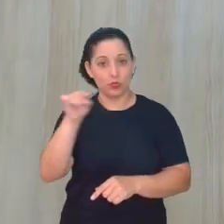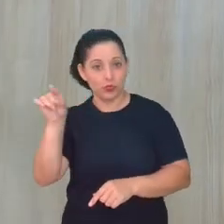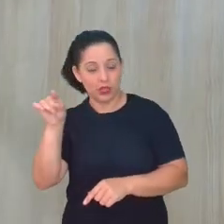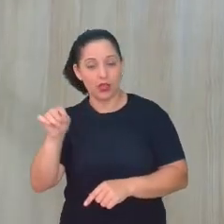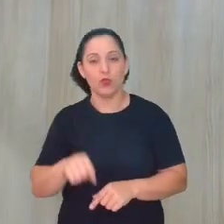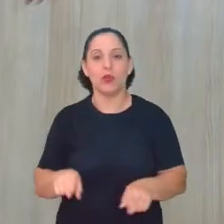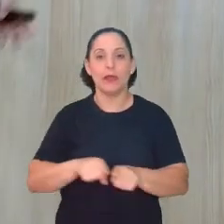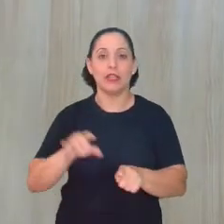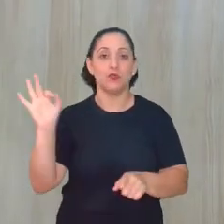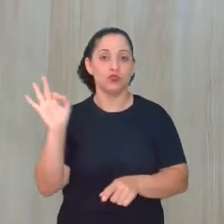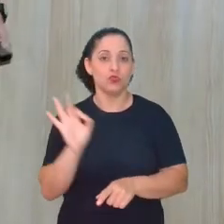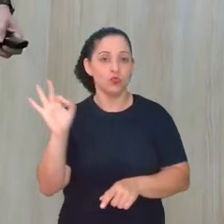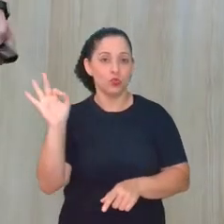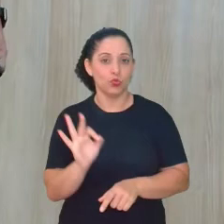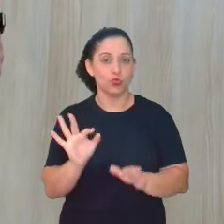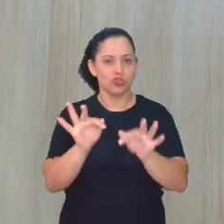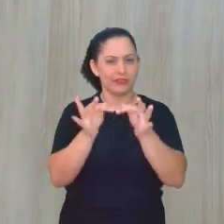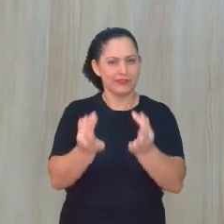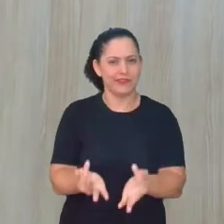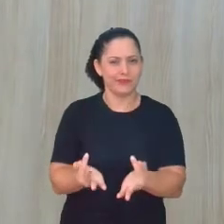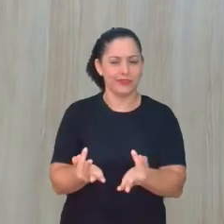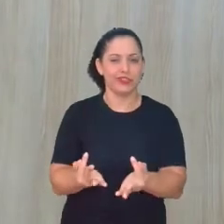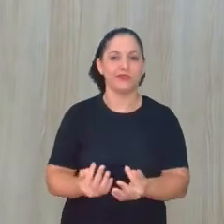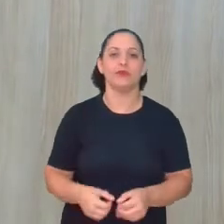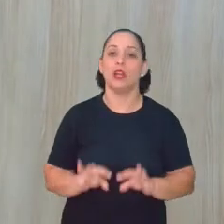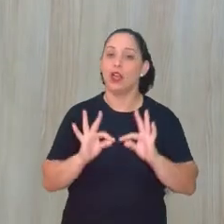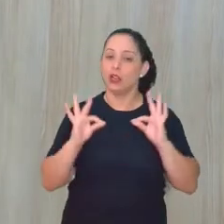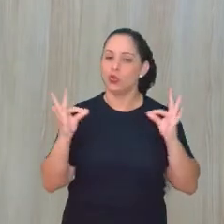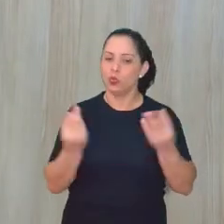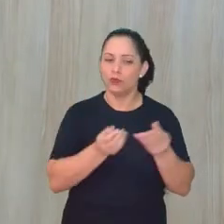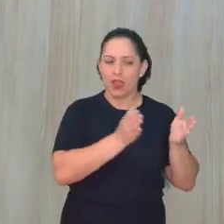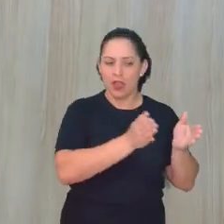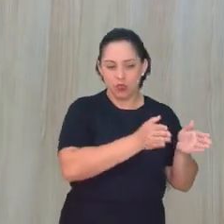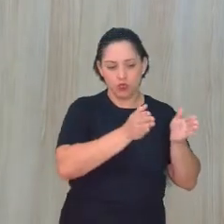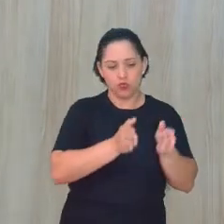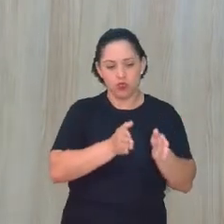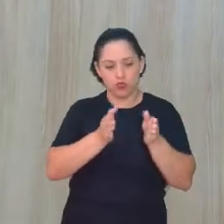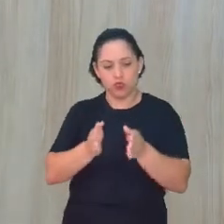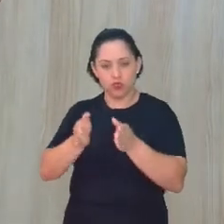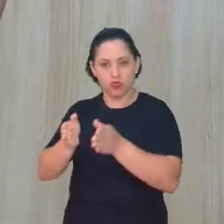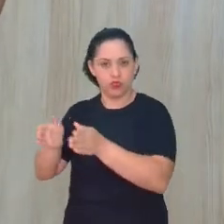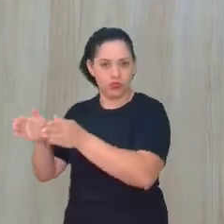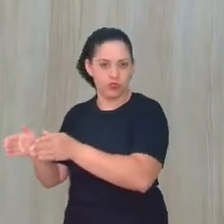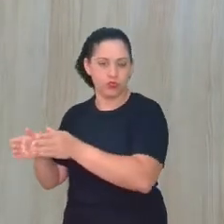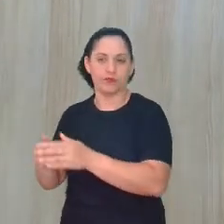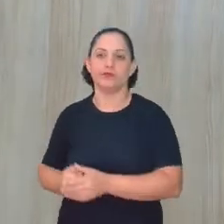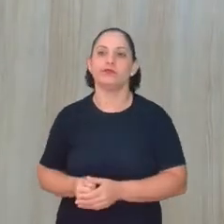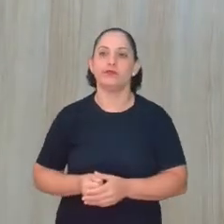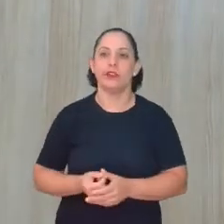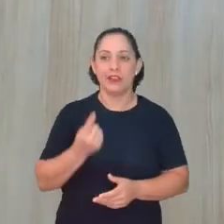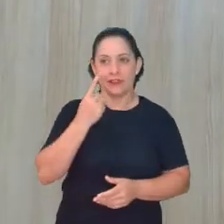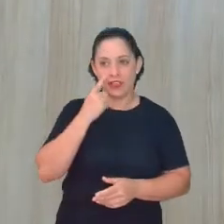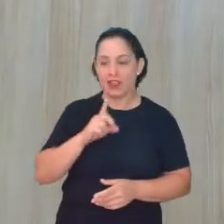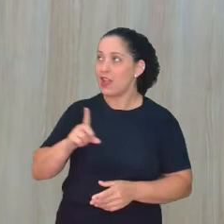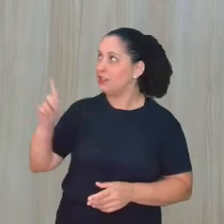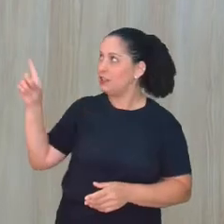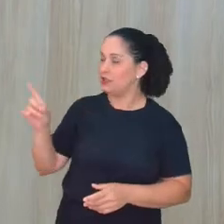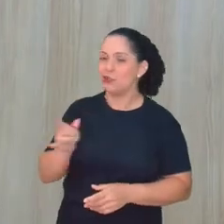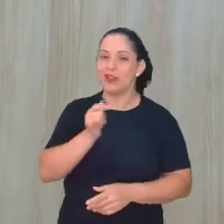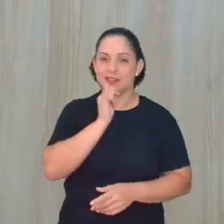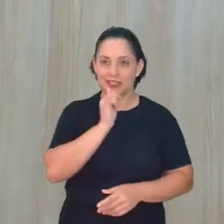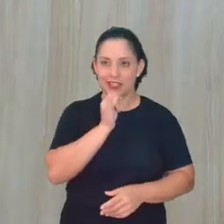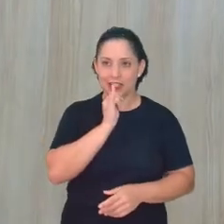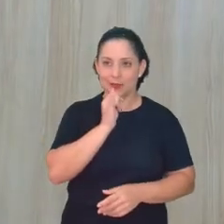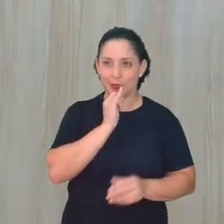dos juros simples, certo? Vai sempre aumentando aí um valorzinho, tá bom? Pode notar aqui que nesse exemplo,